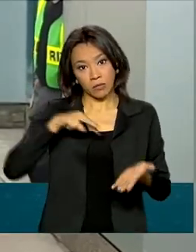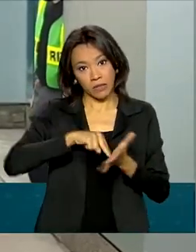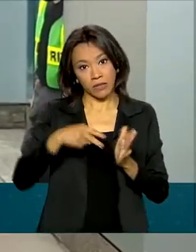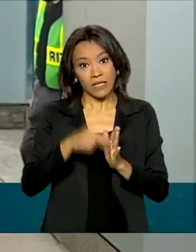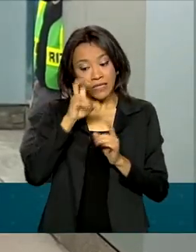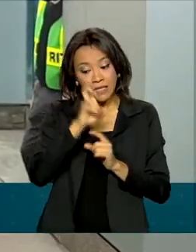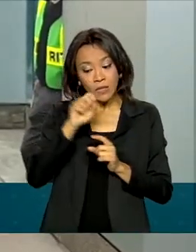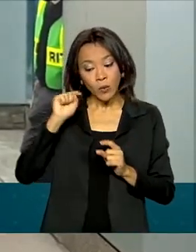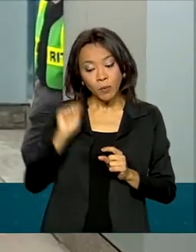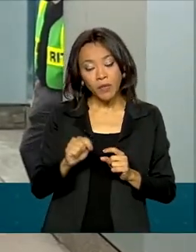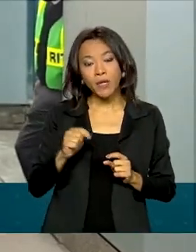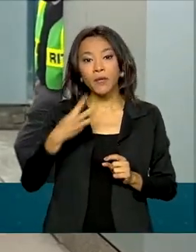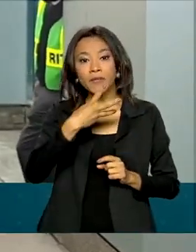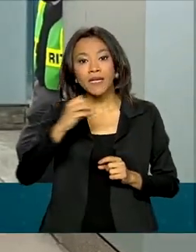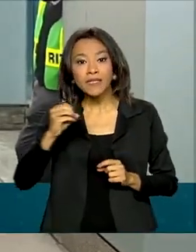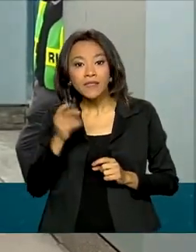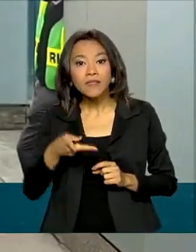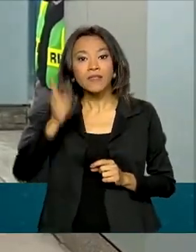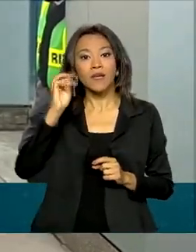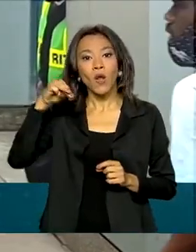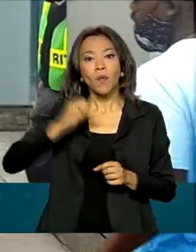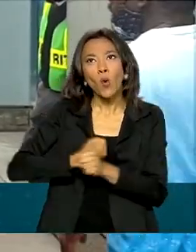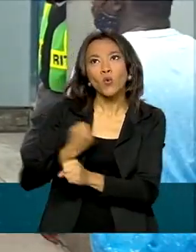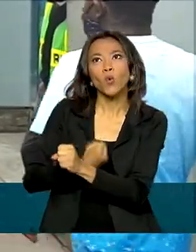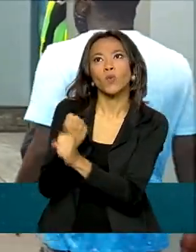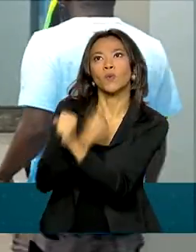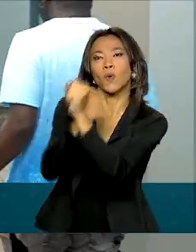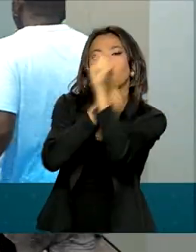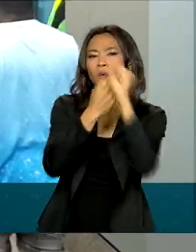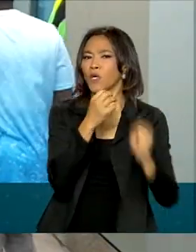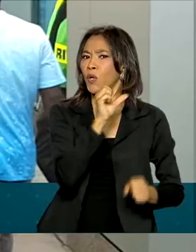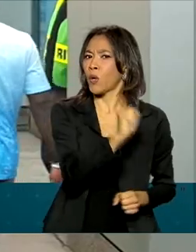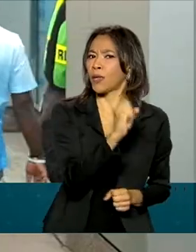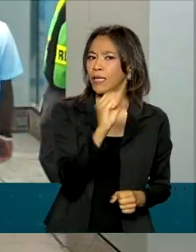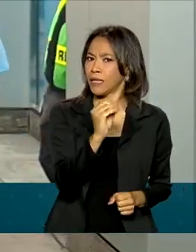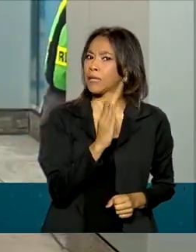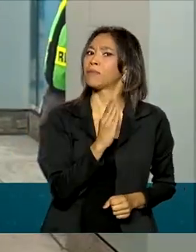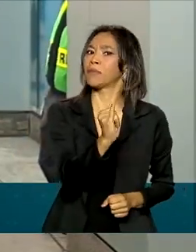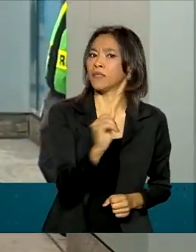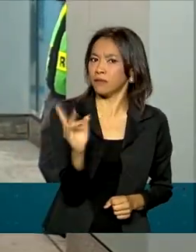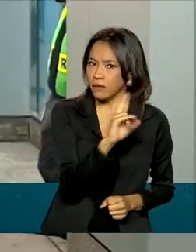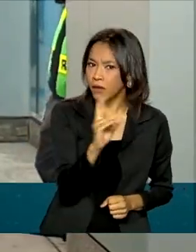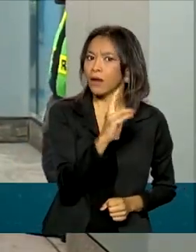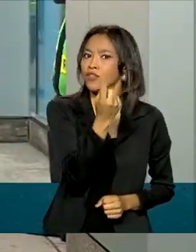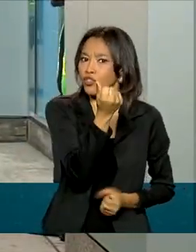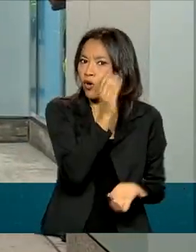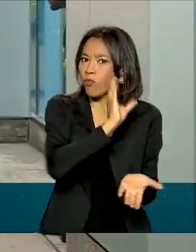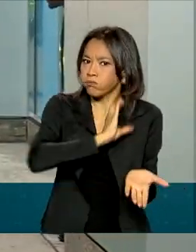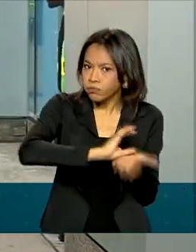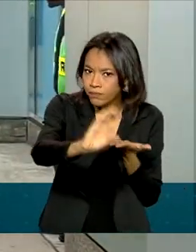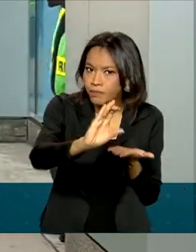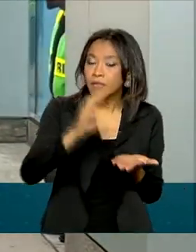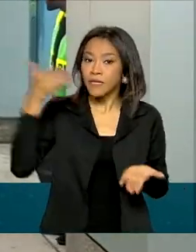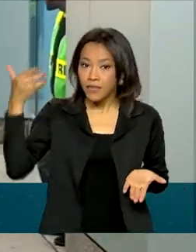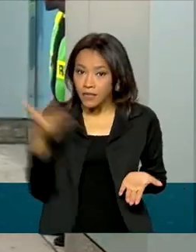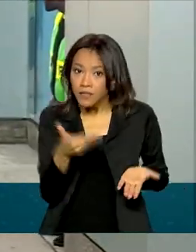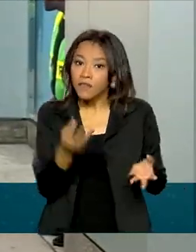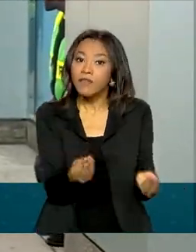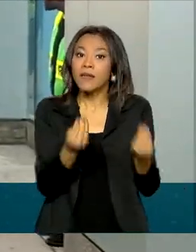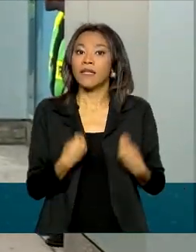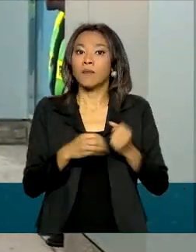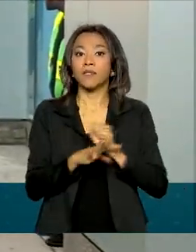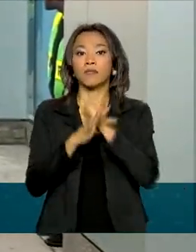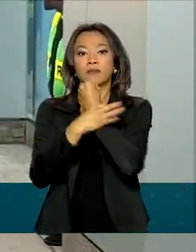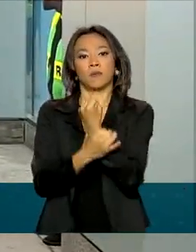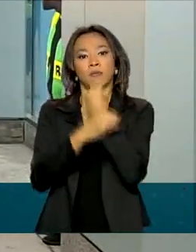5.300 quilômetros de construção e mais de 80 bilhões de reais de investimento. E seguramente com esse passo, que traz segurança